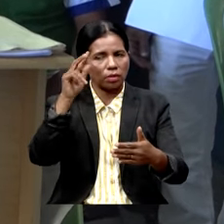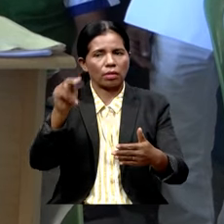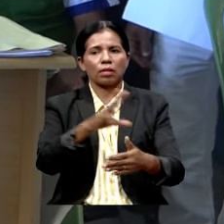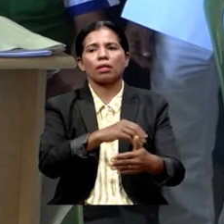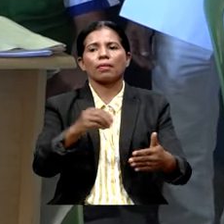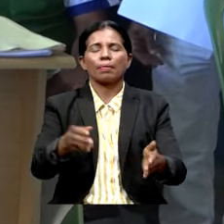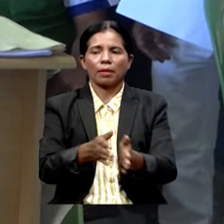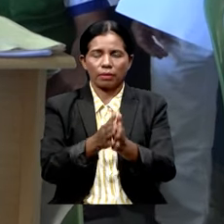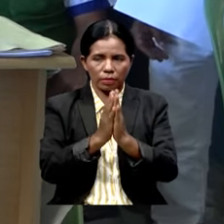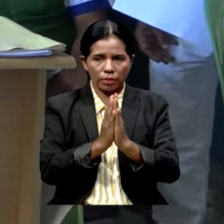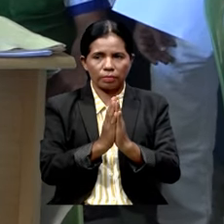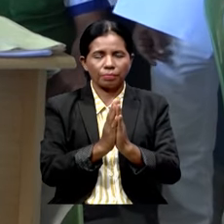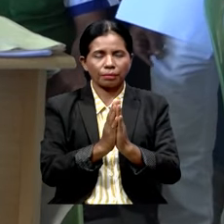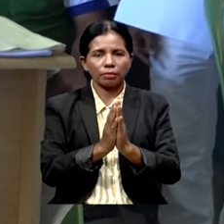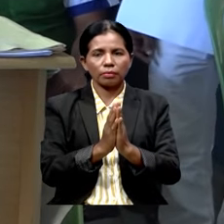Rodi, Russo,